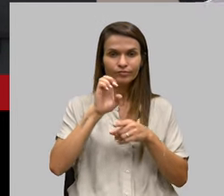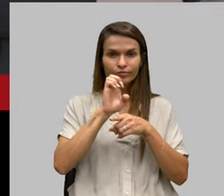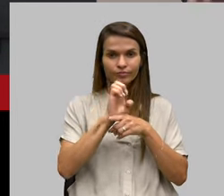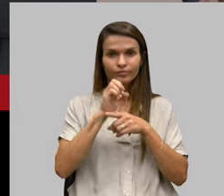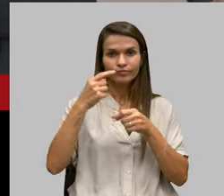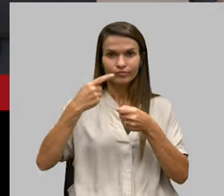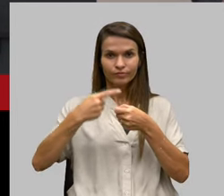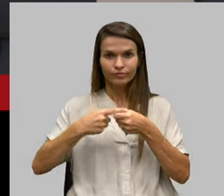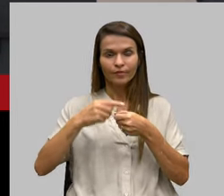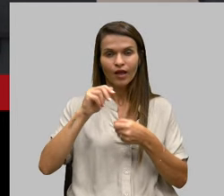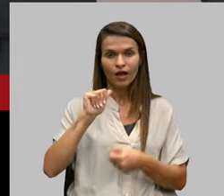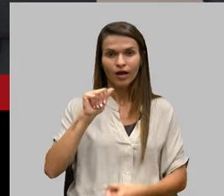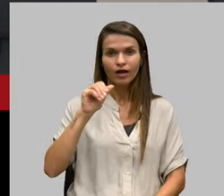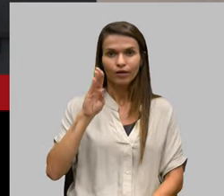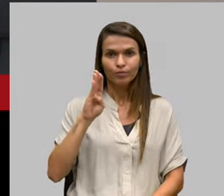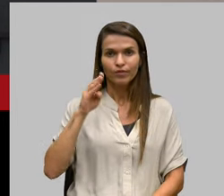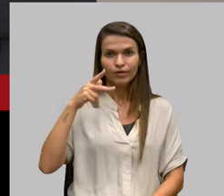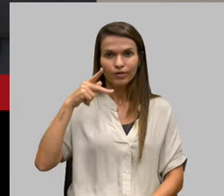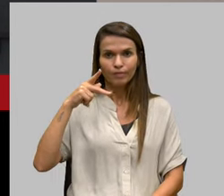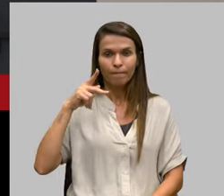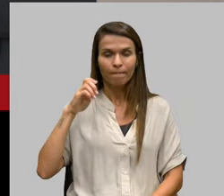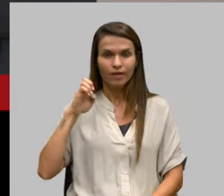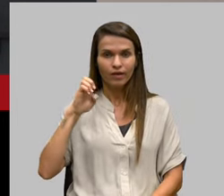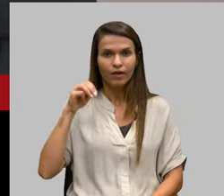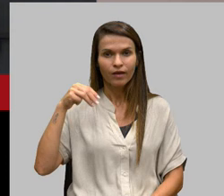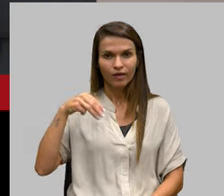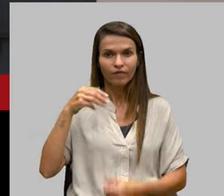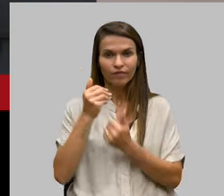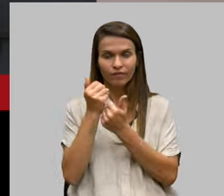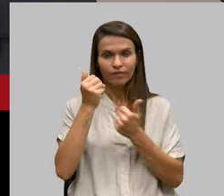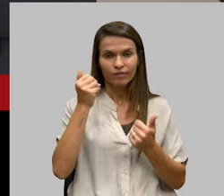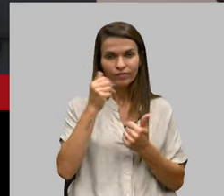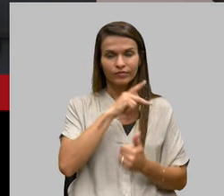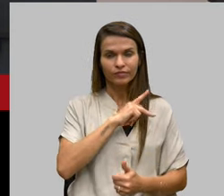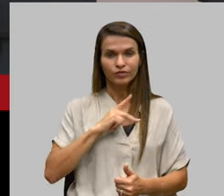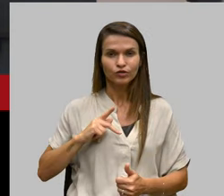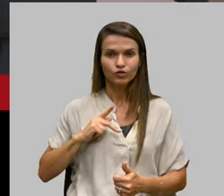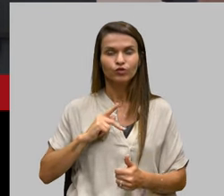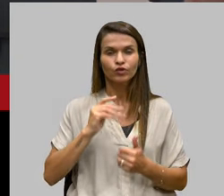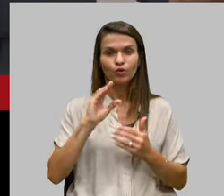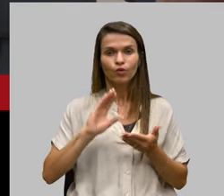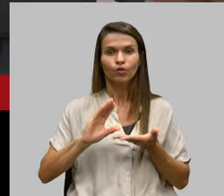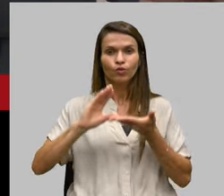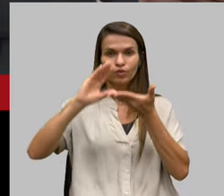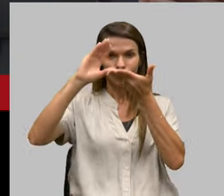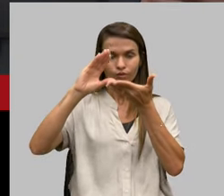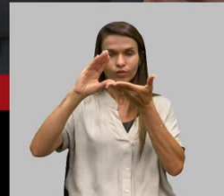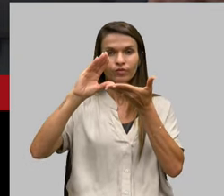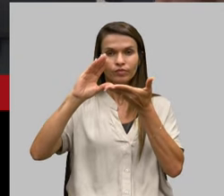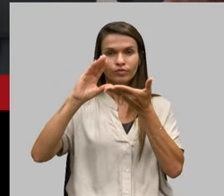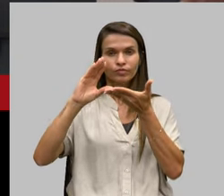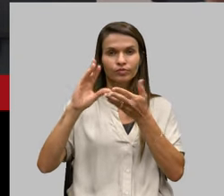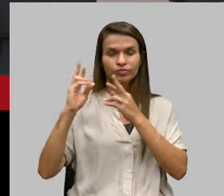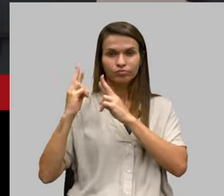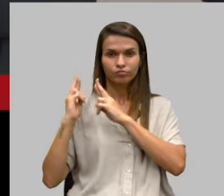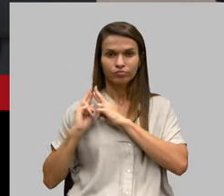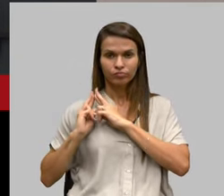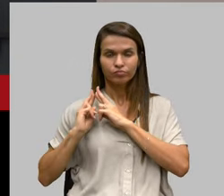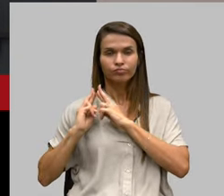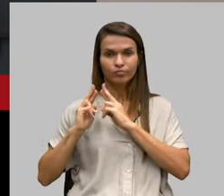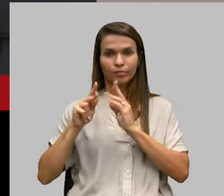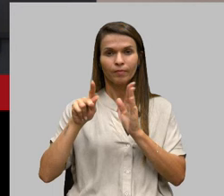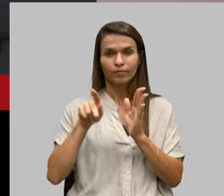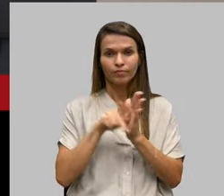abipem e primeiro vice-presidente do Conselho Nacional dos dirigentes de regimes próprios de